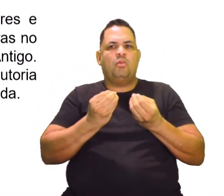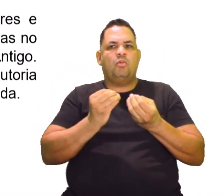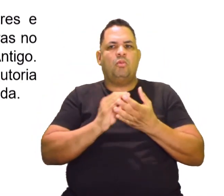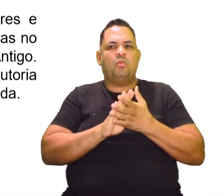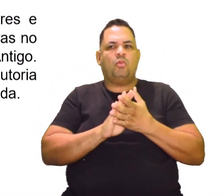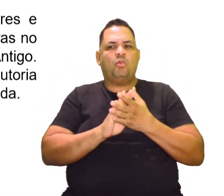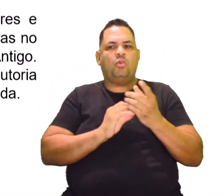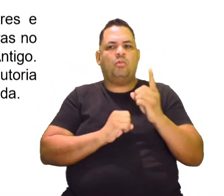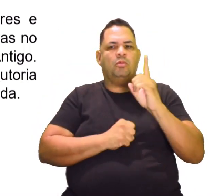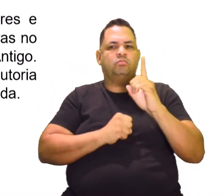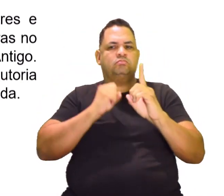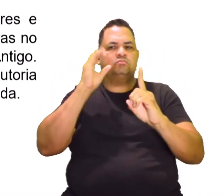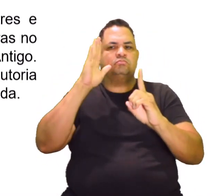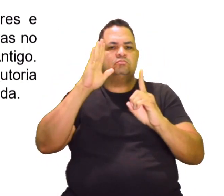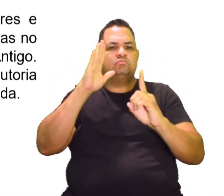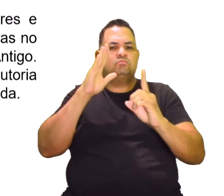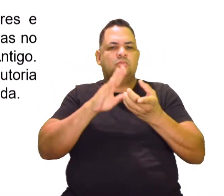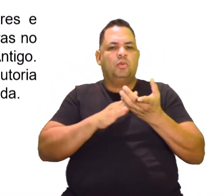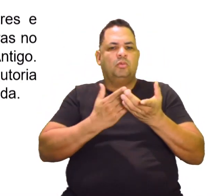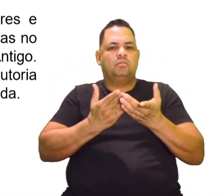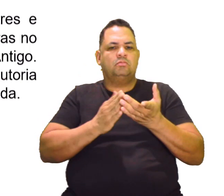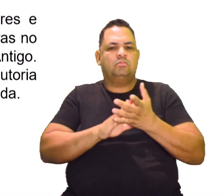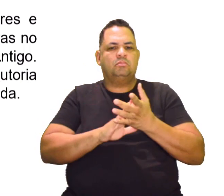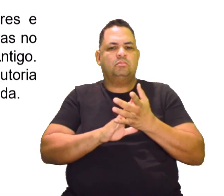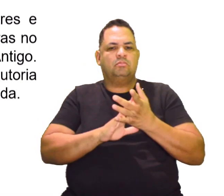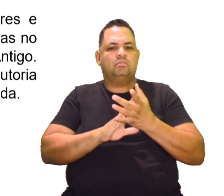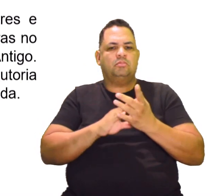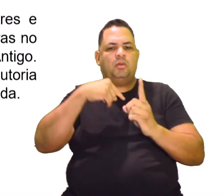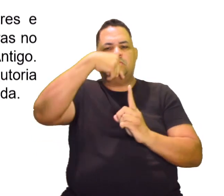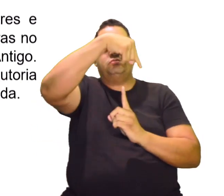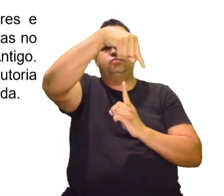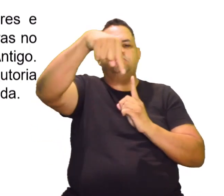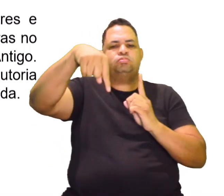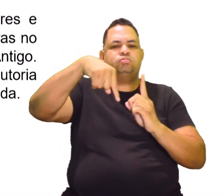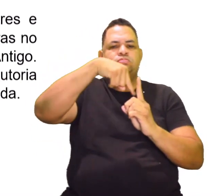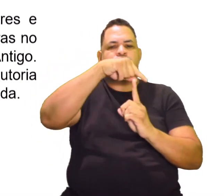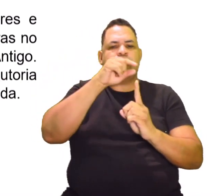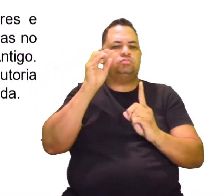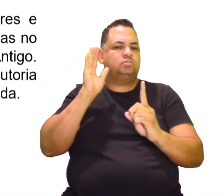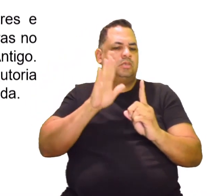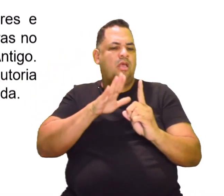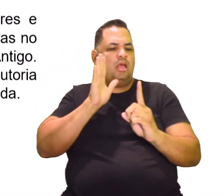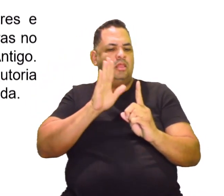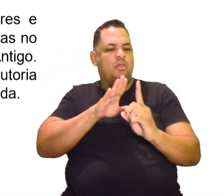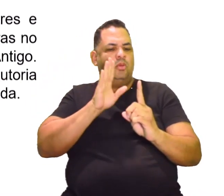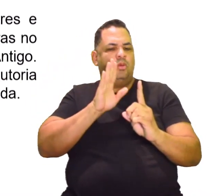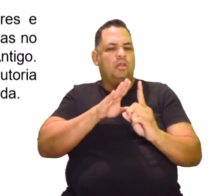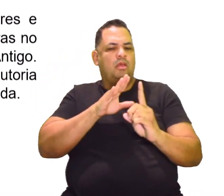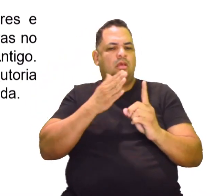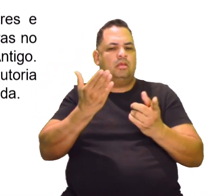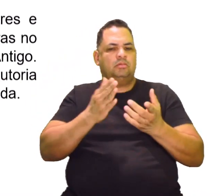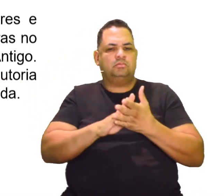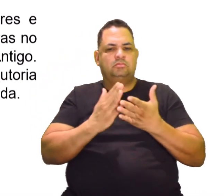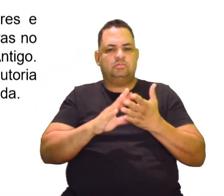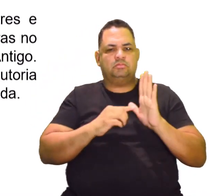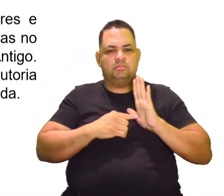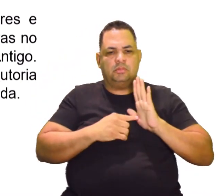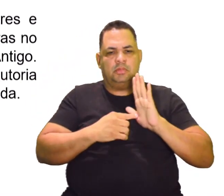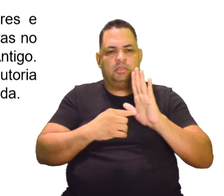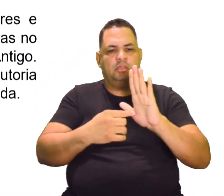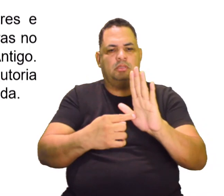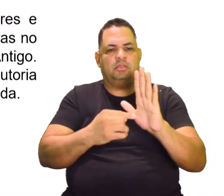esses deuses, né? Por isso que era sempre representado, né? Era uma representação